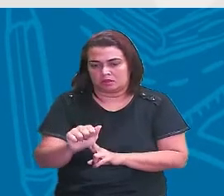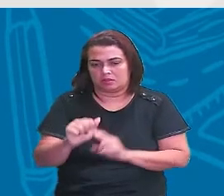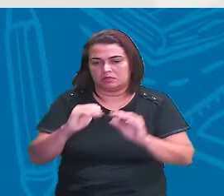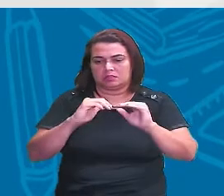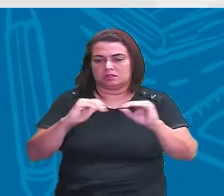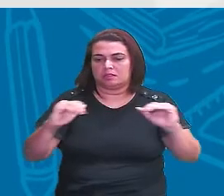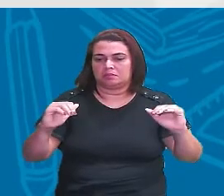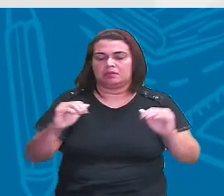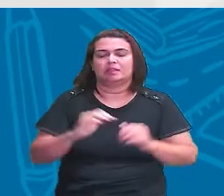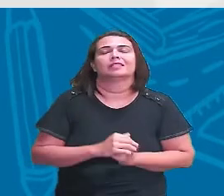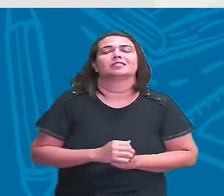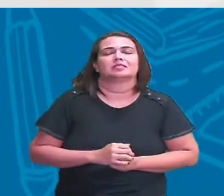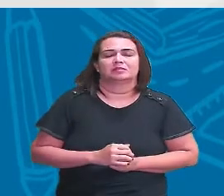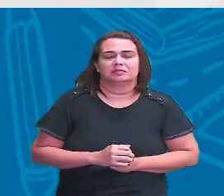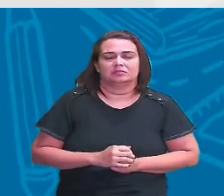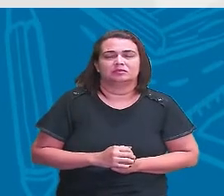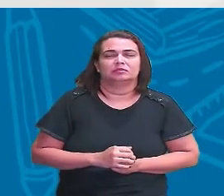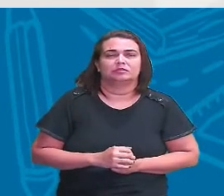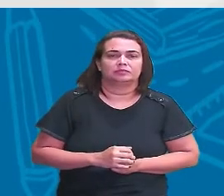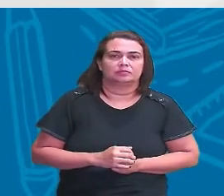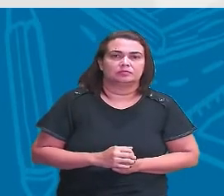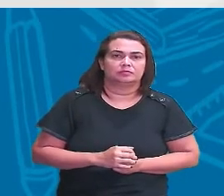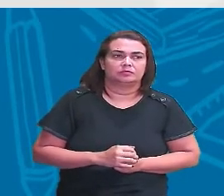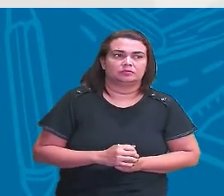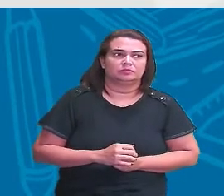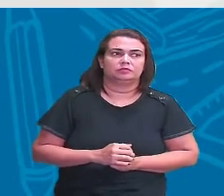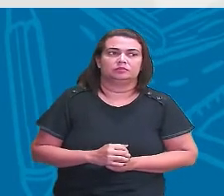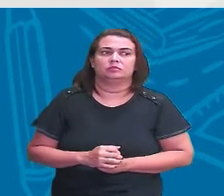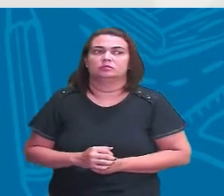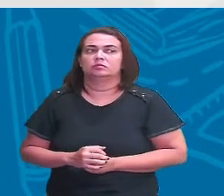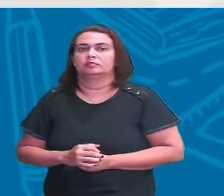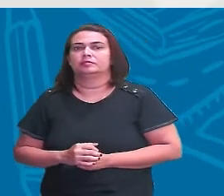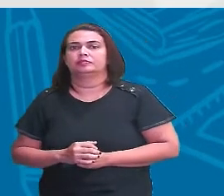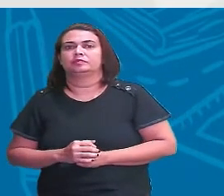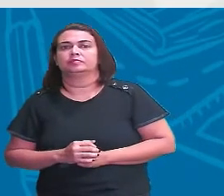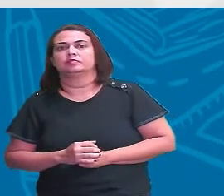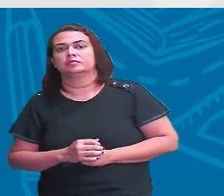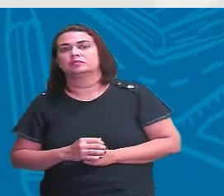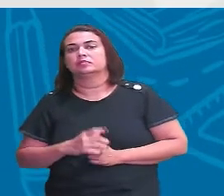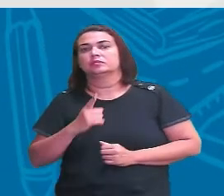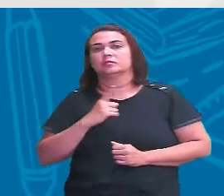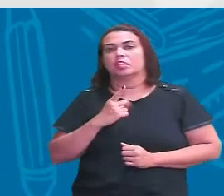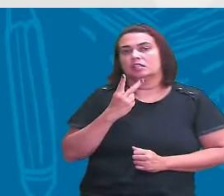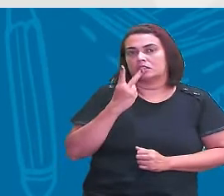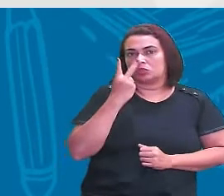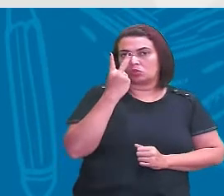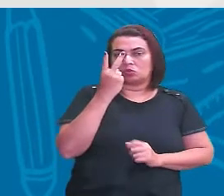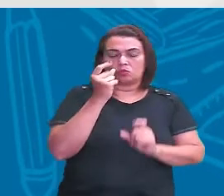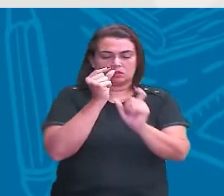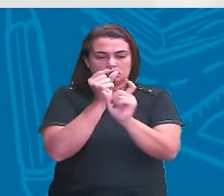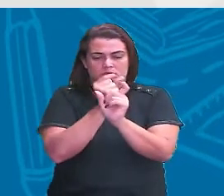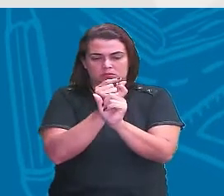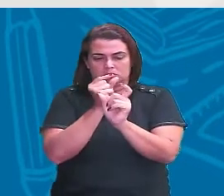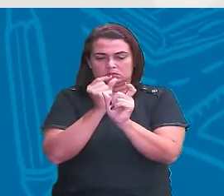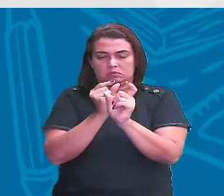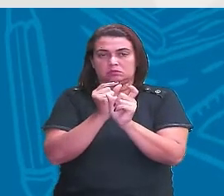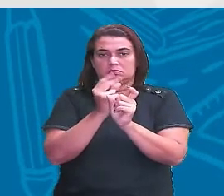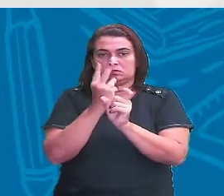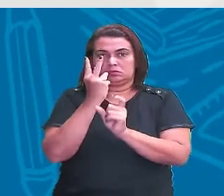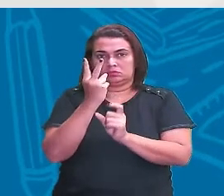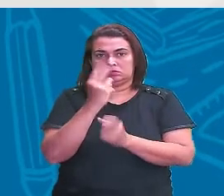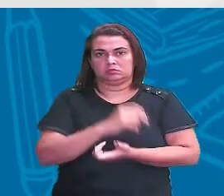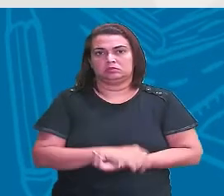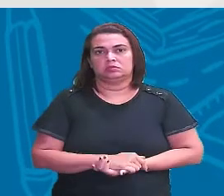são exemplo, né? Esse aí, a bola é um exemplo de uma palavra de duas sílabas, tá? Quando a gente vai